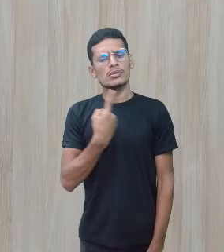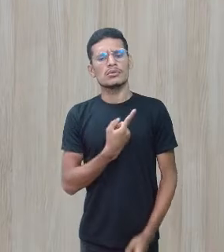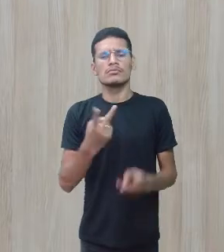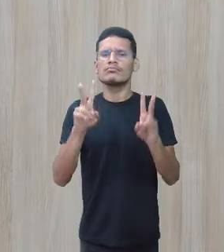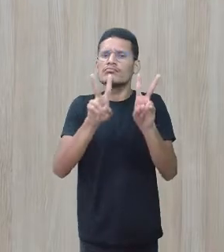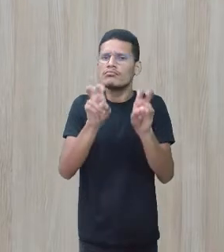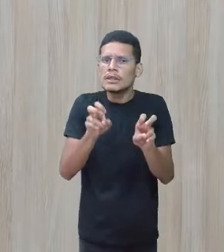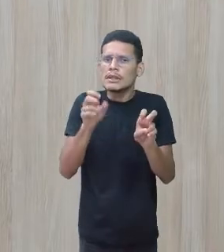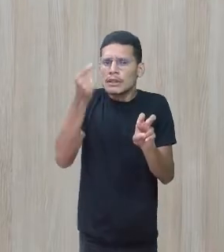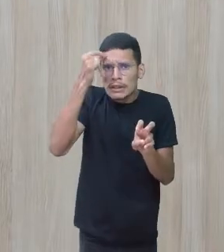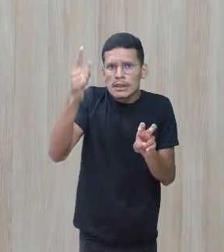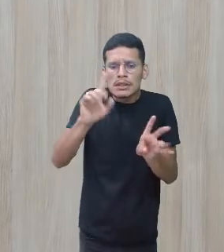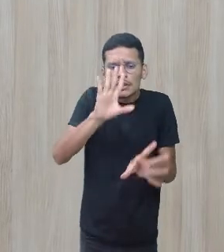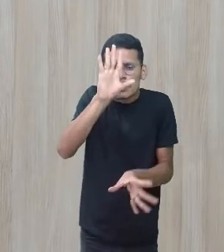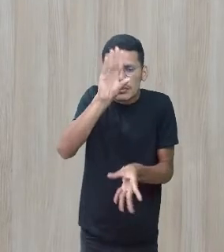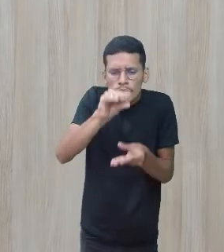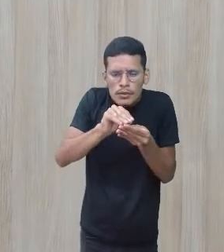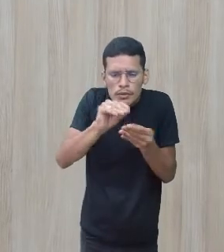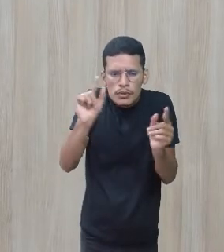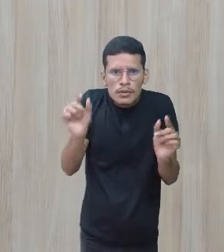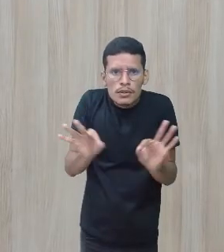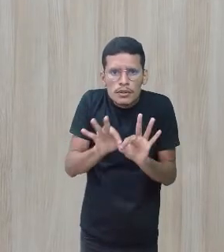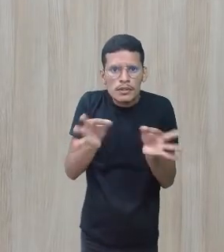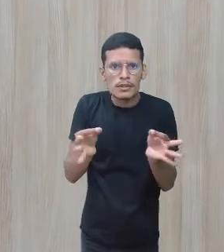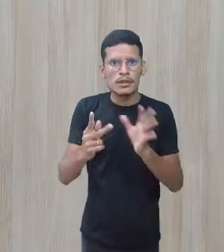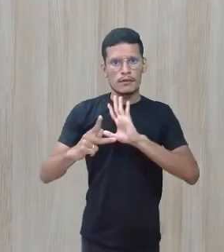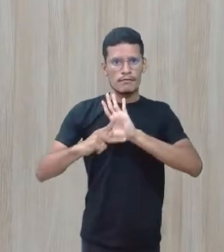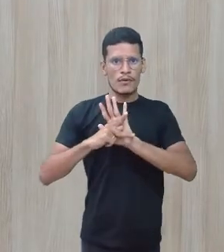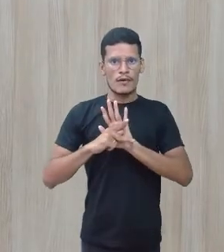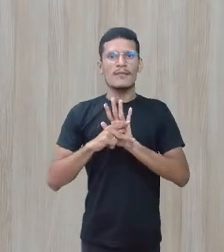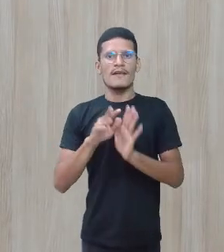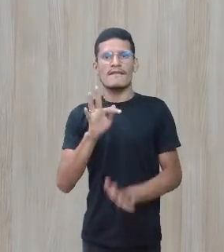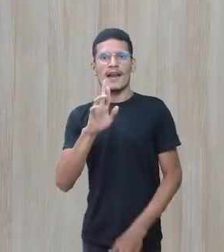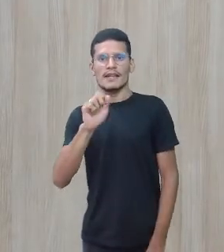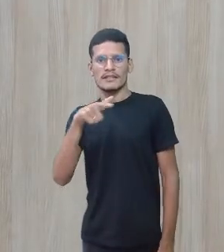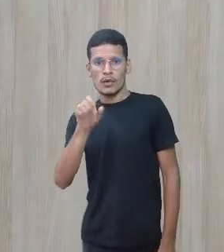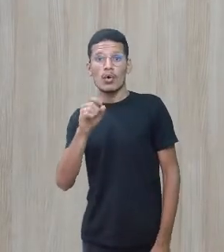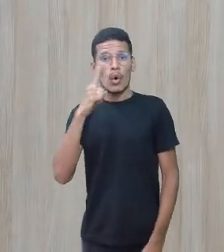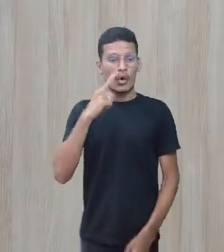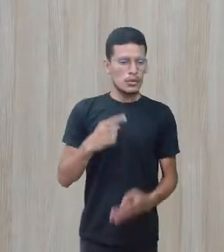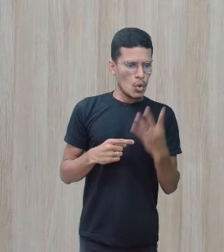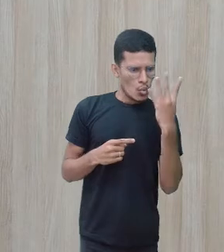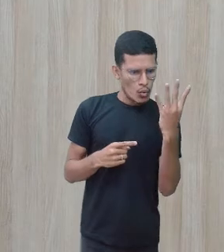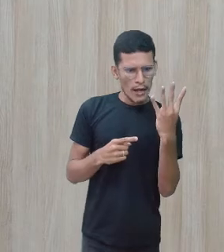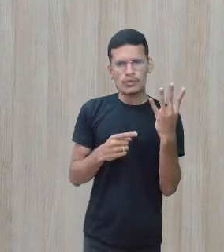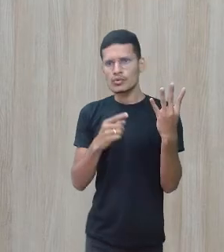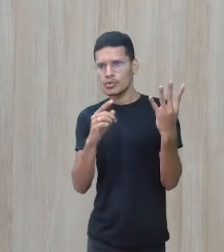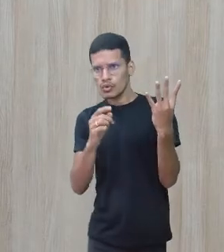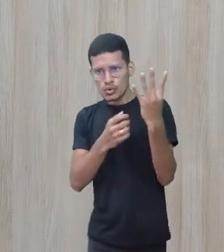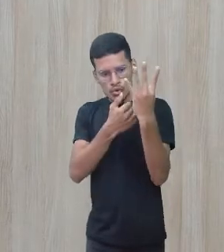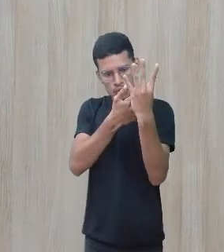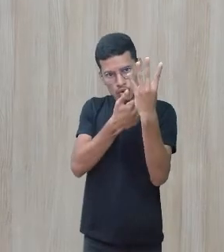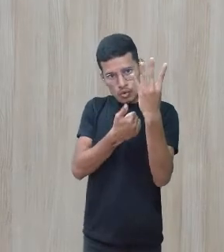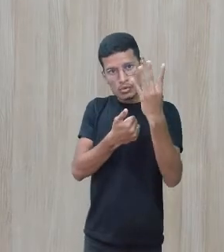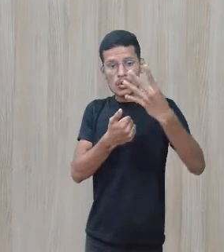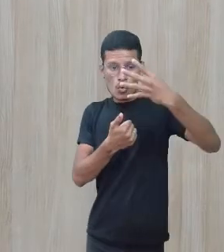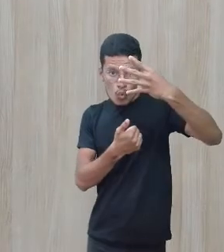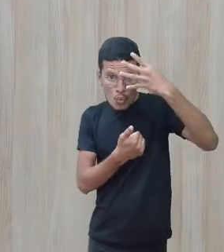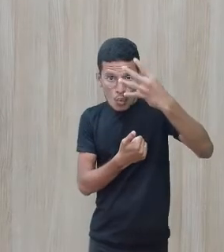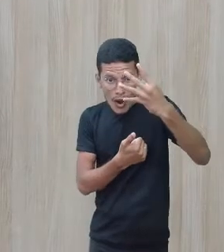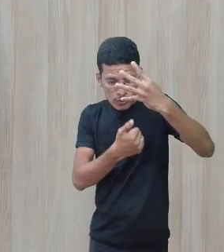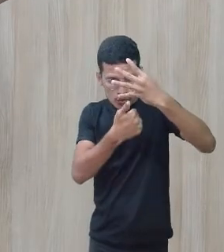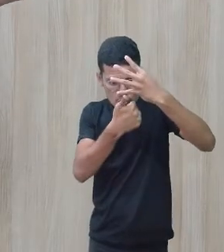ideia da gente simplificar a fração? Então, a gente tem ali, ó, 4 e 12, que dá para dividir os dois números por